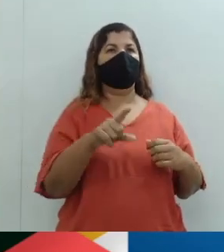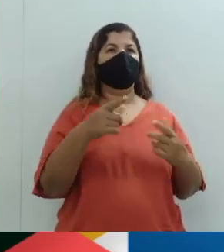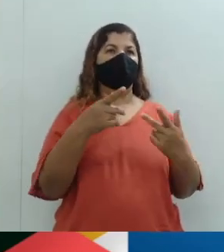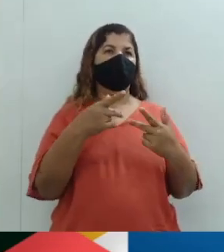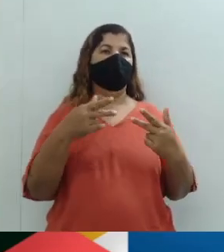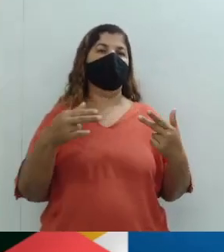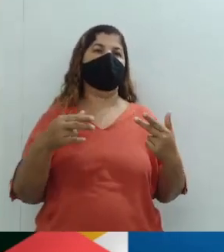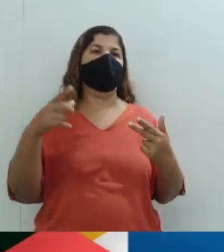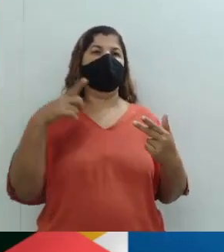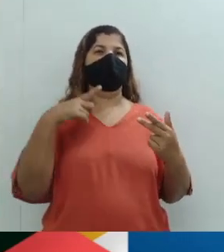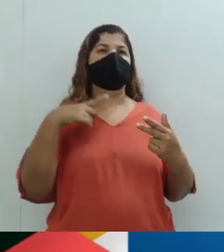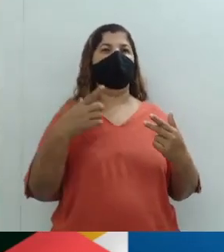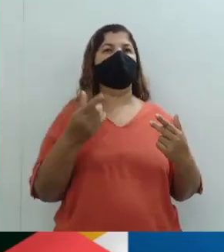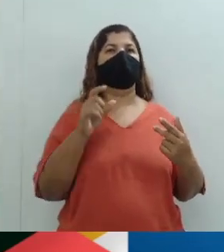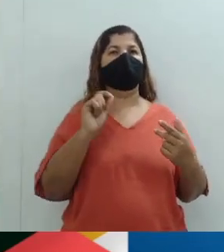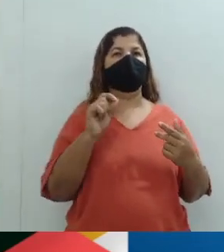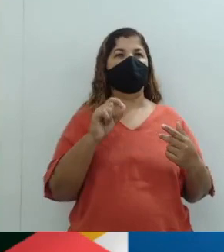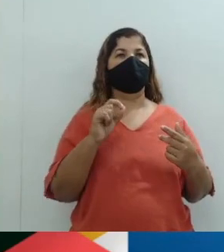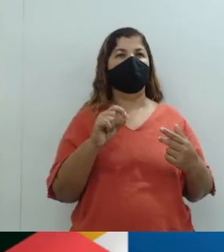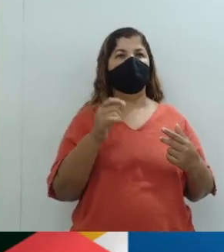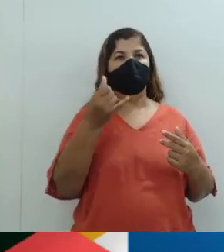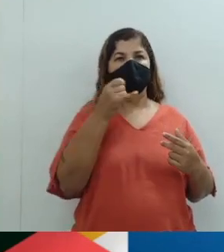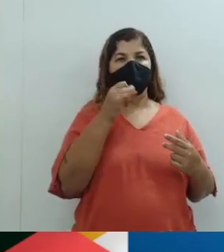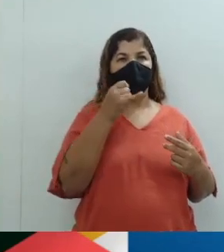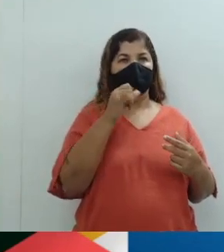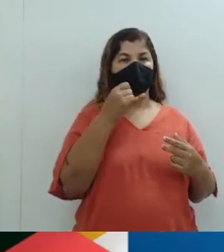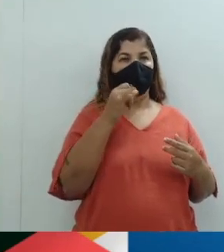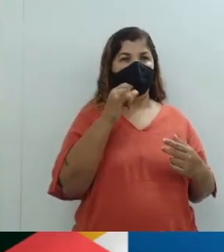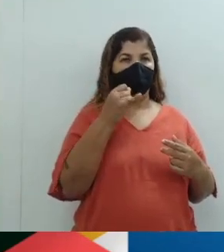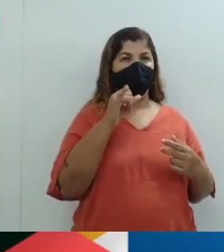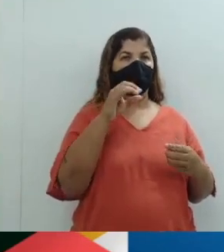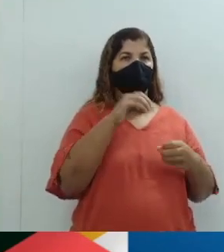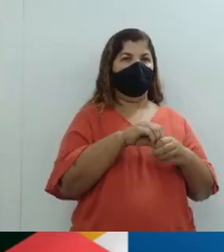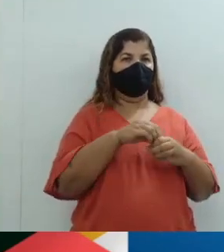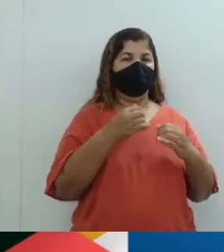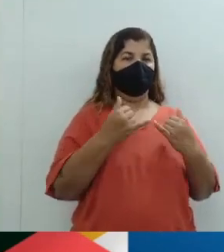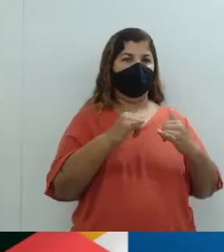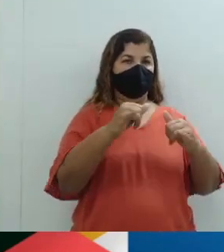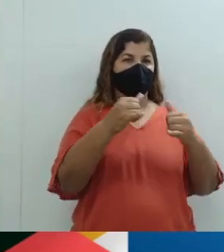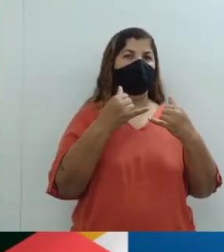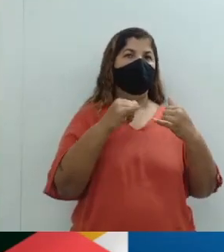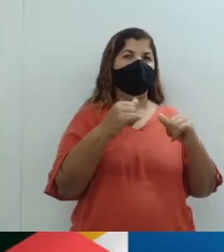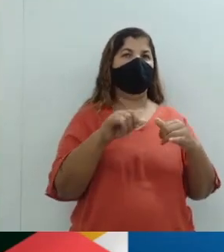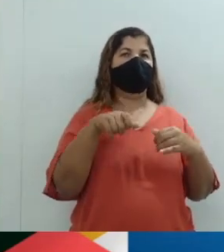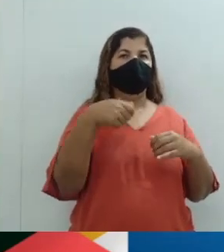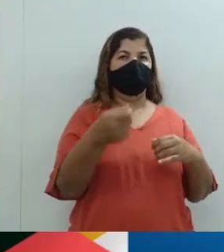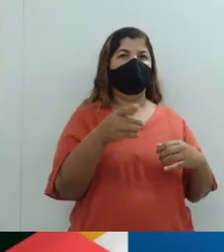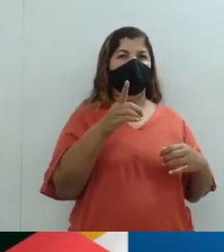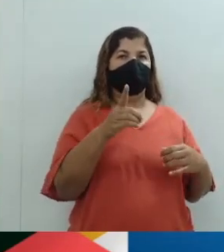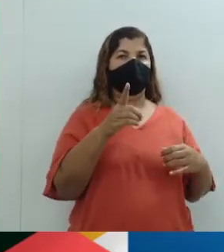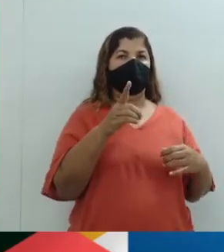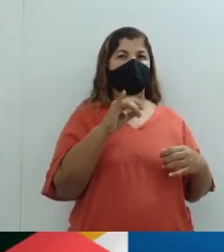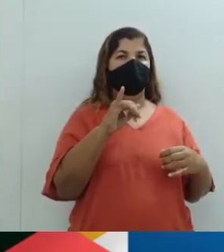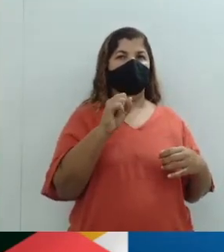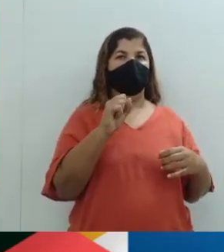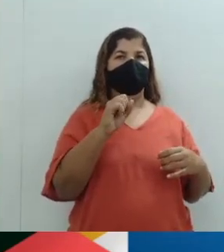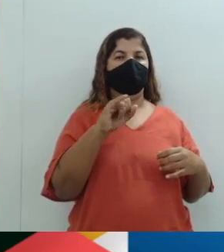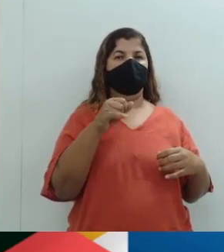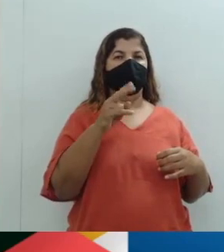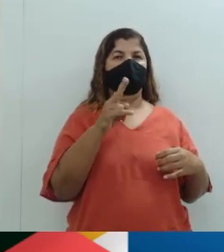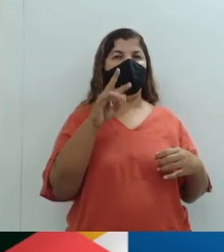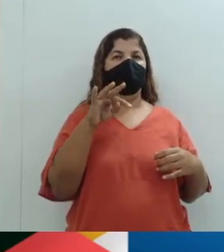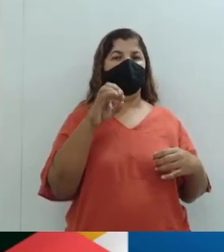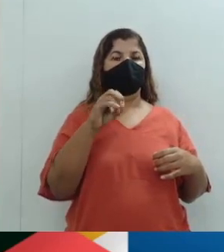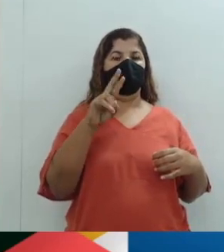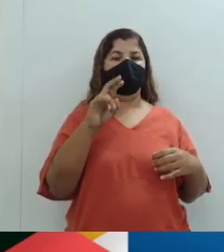têm base num efeito magnético da corrente elétrica e são denominados disjuntores. Então é assim, o fusível